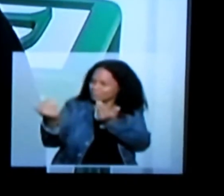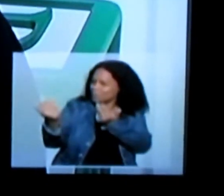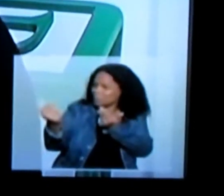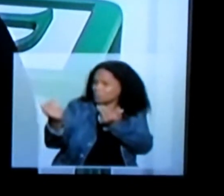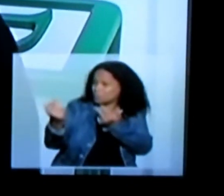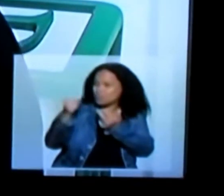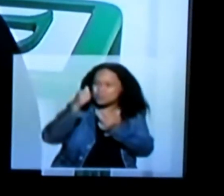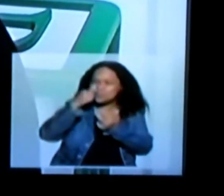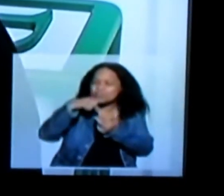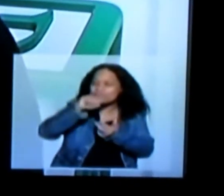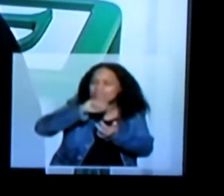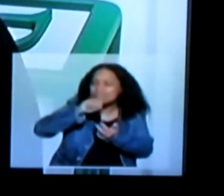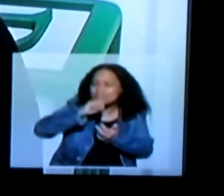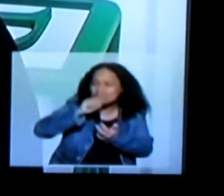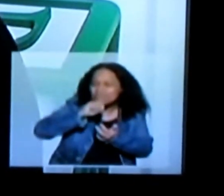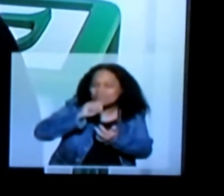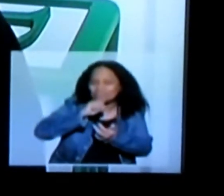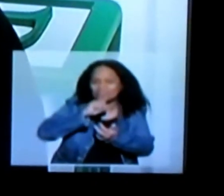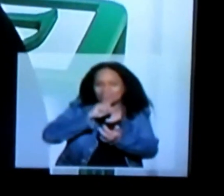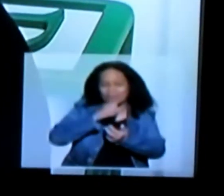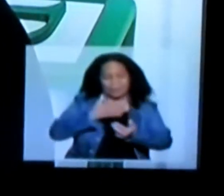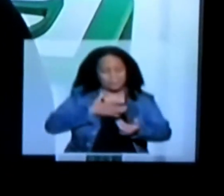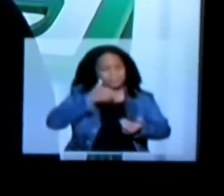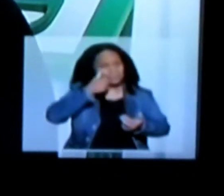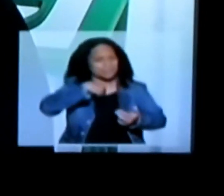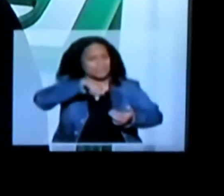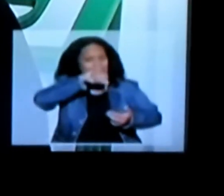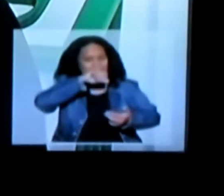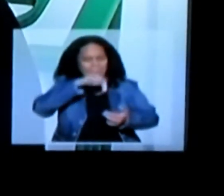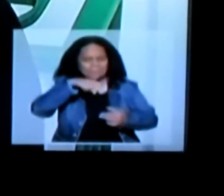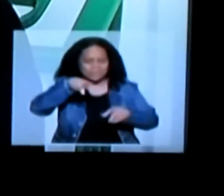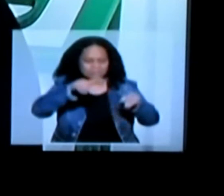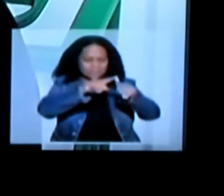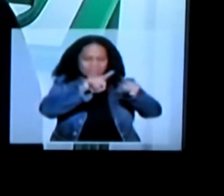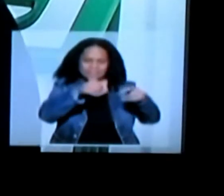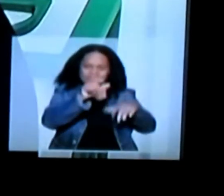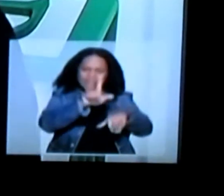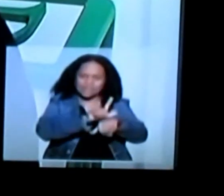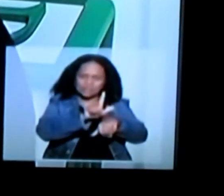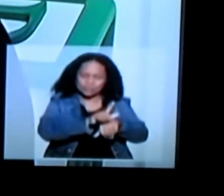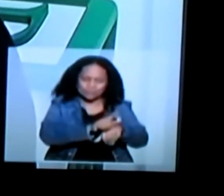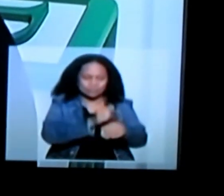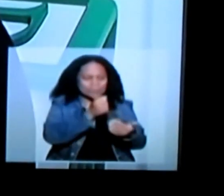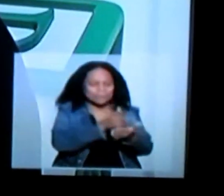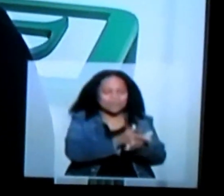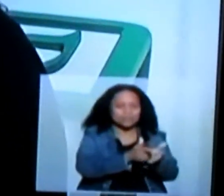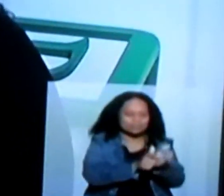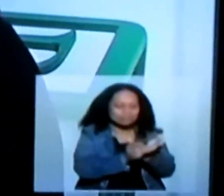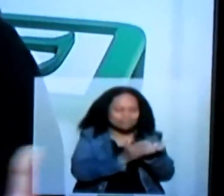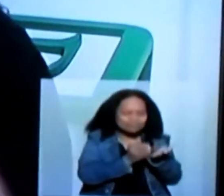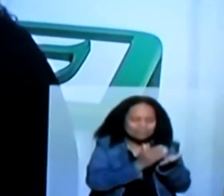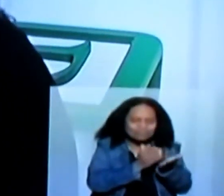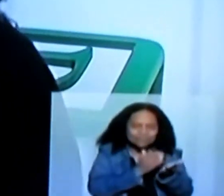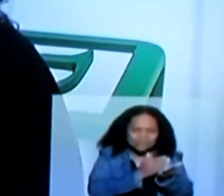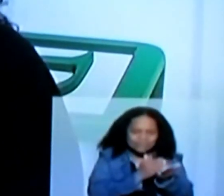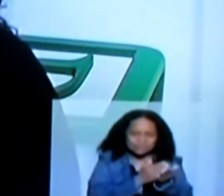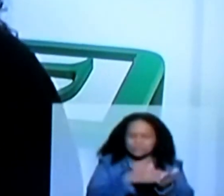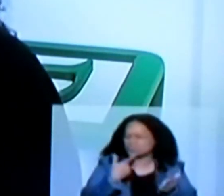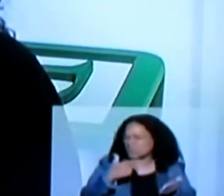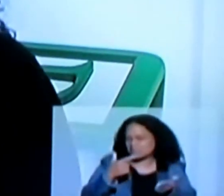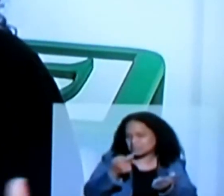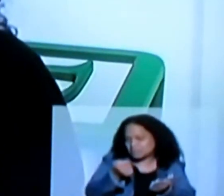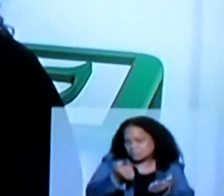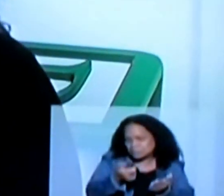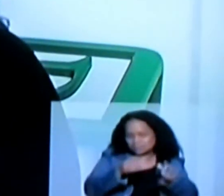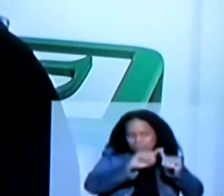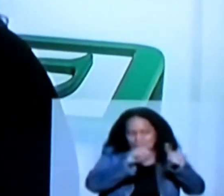como minha avó. Se minha avó tá lendo, eu quero ler também. E aí, a minha mãe ia, em banca de jornal, coisas acessíveis, perto de casa. Onde a gente mora, não tem